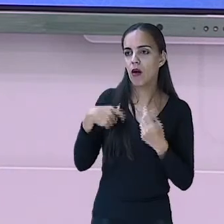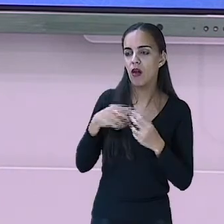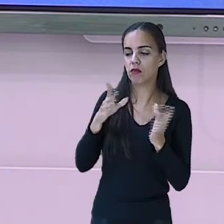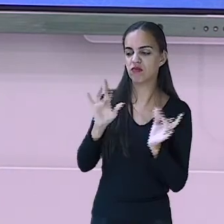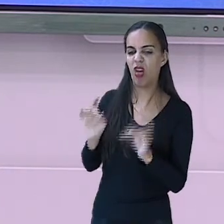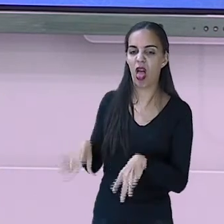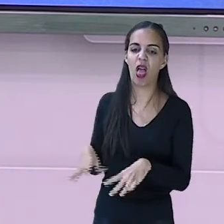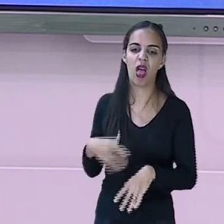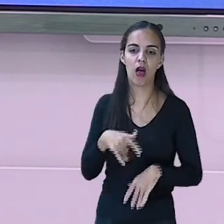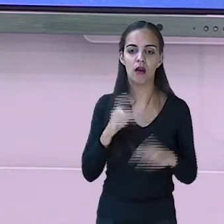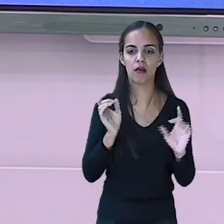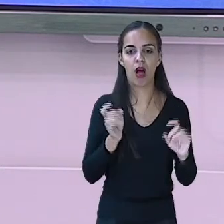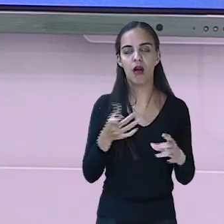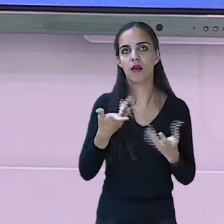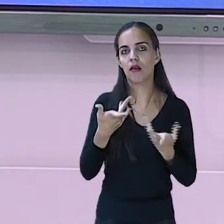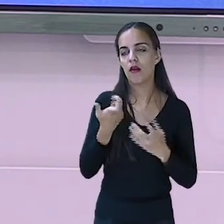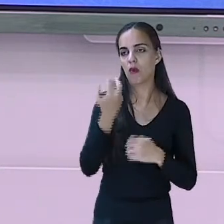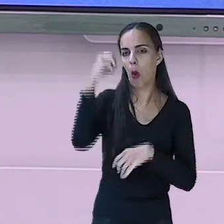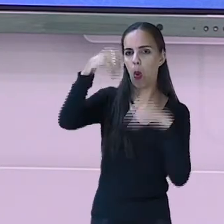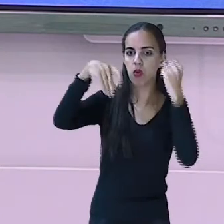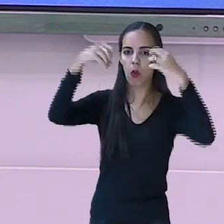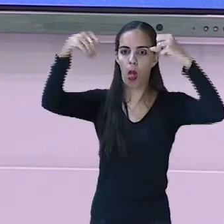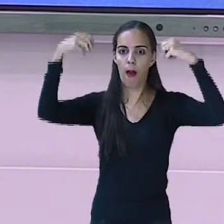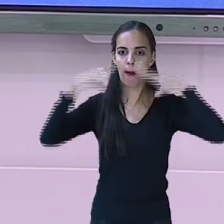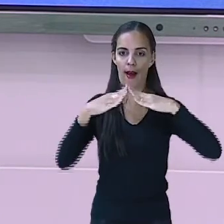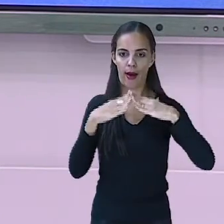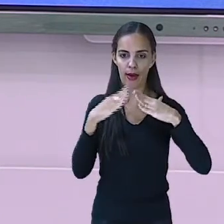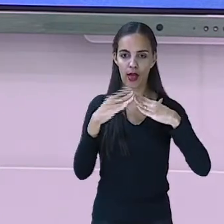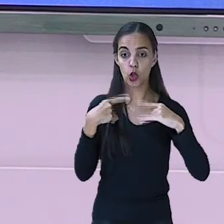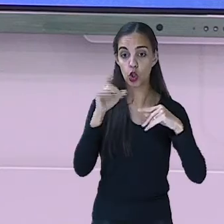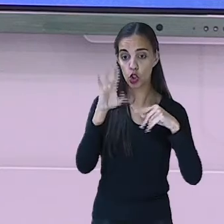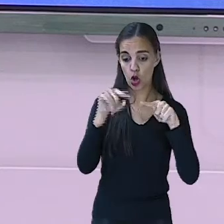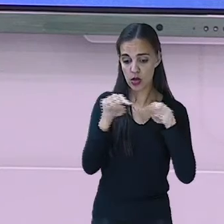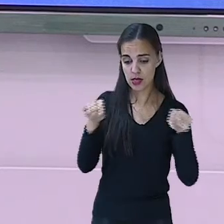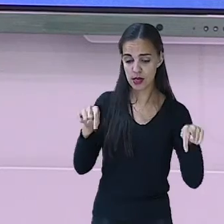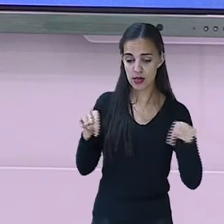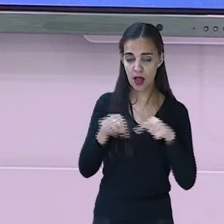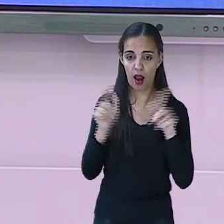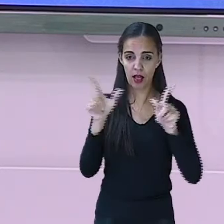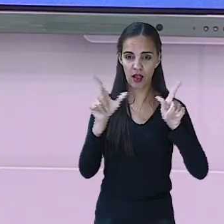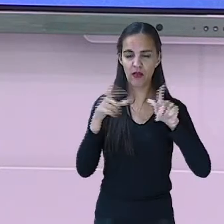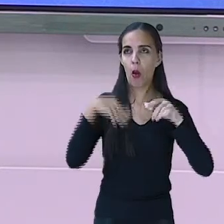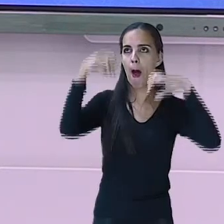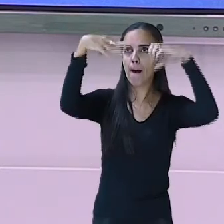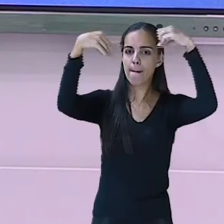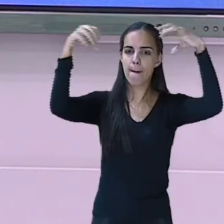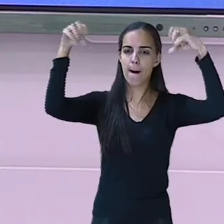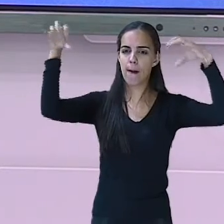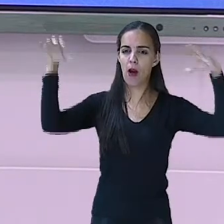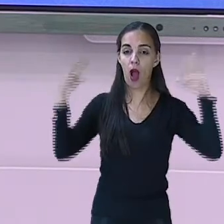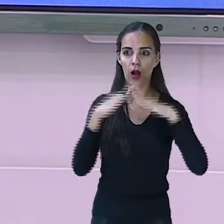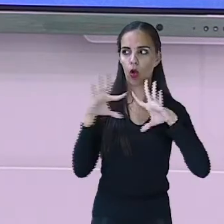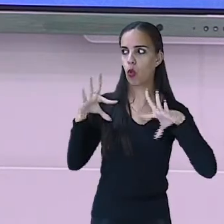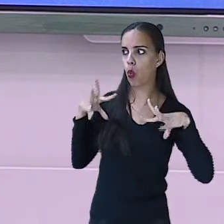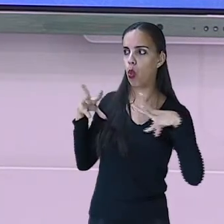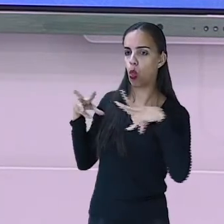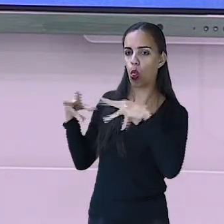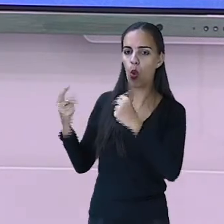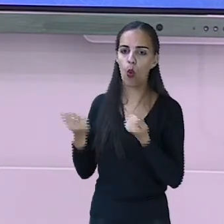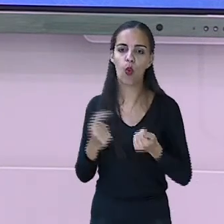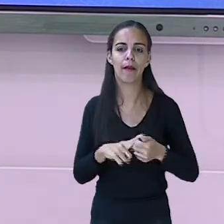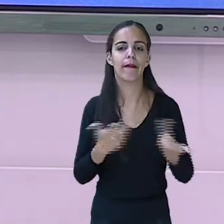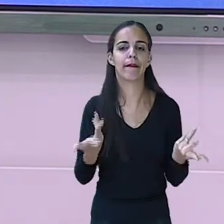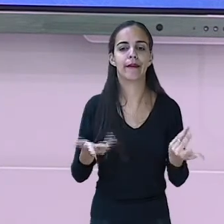de modo que não falte a mim e nem a outras pessoas que também têm a